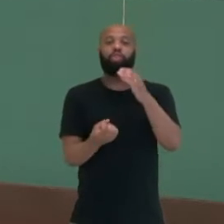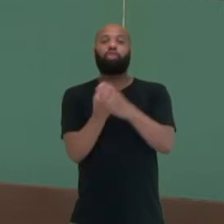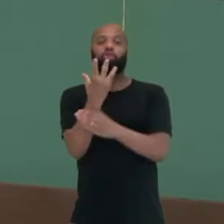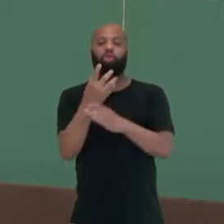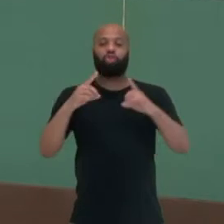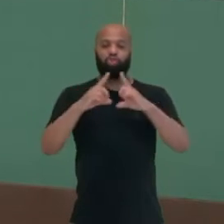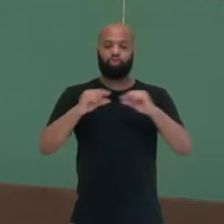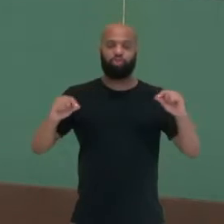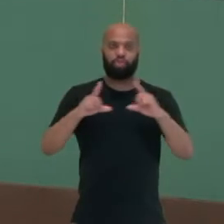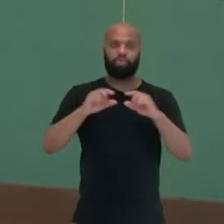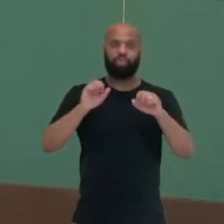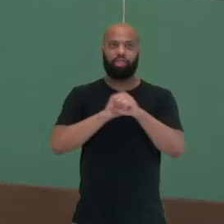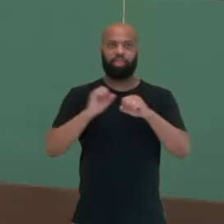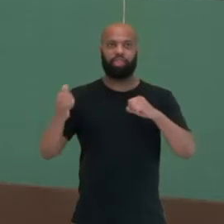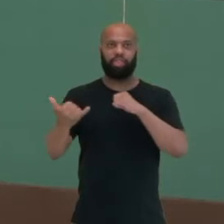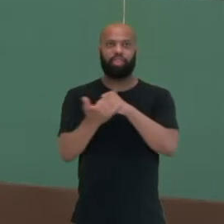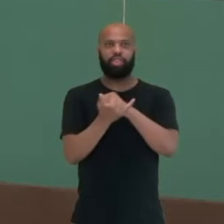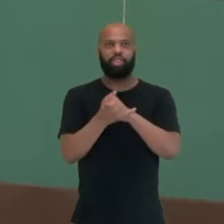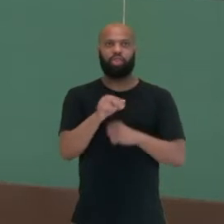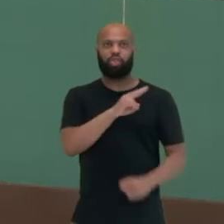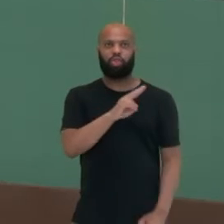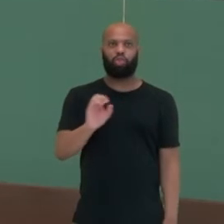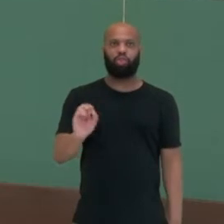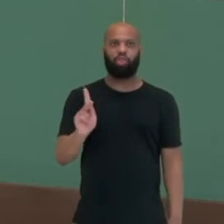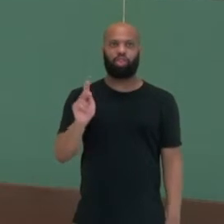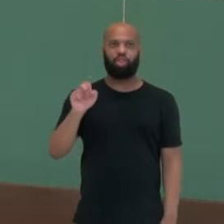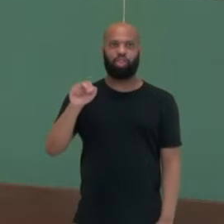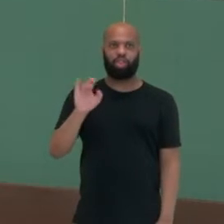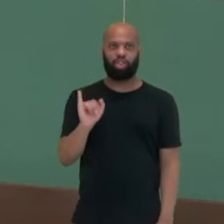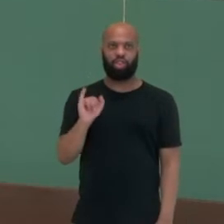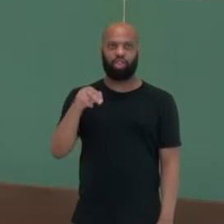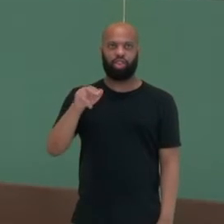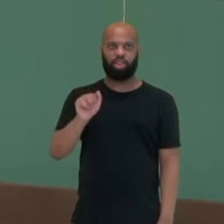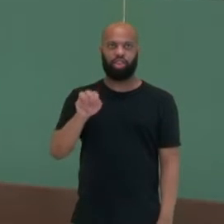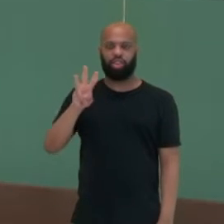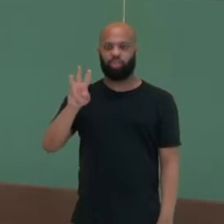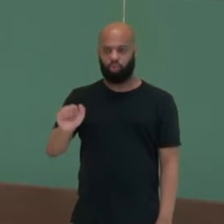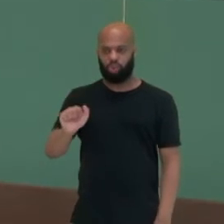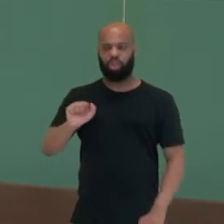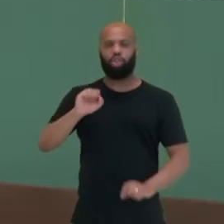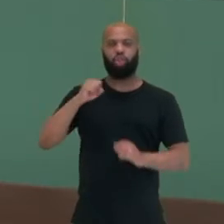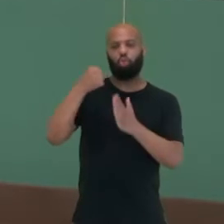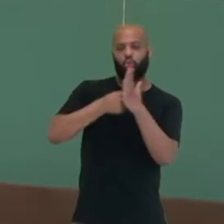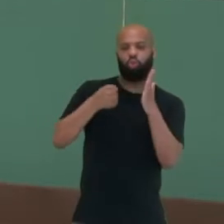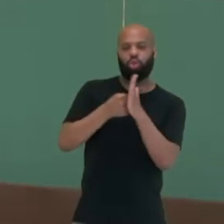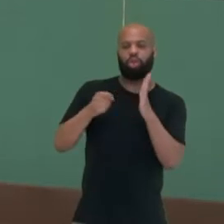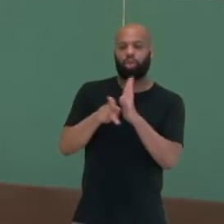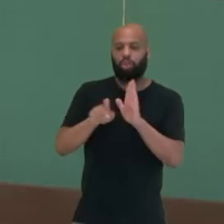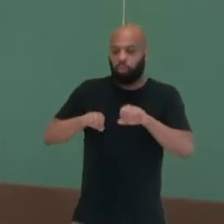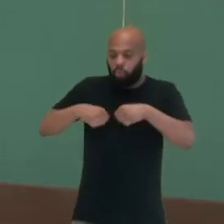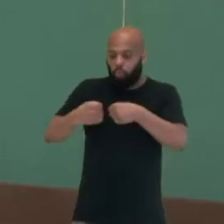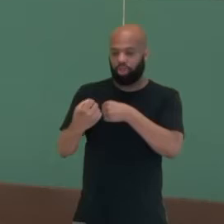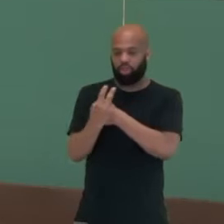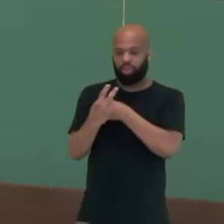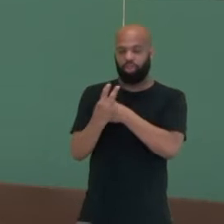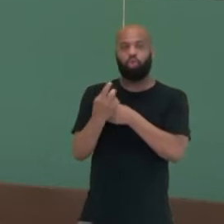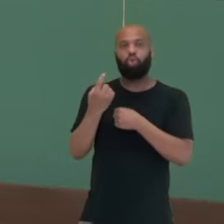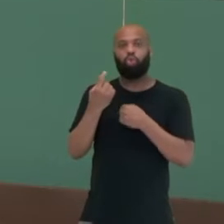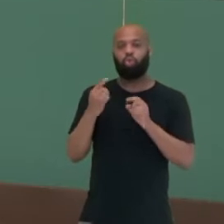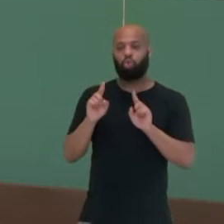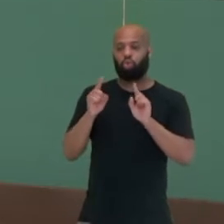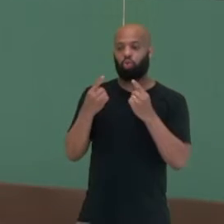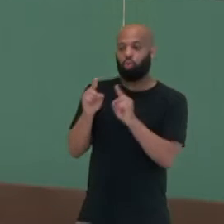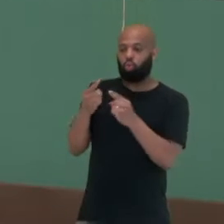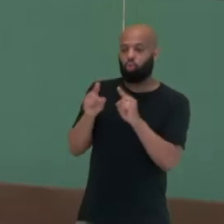Japão, numa ilha chamada Okinawa, como uma luta de defesa contra os ataques de bandidos que eram atraídos